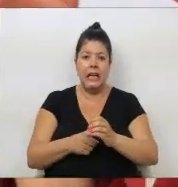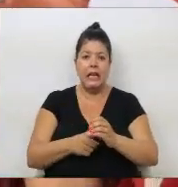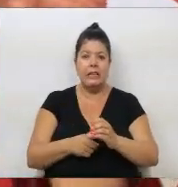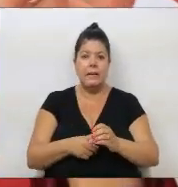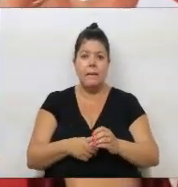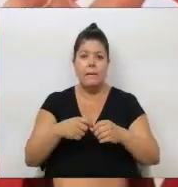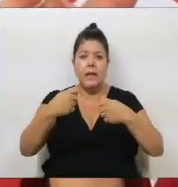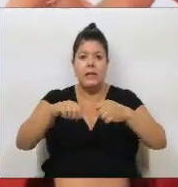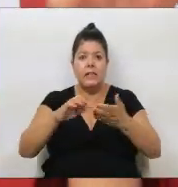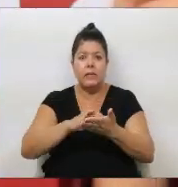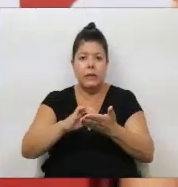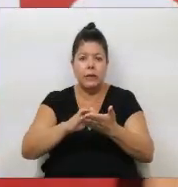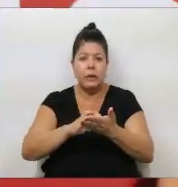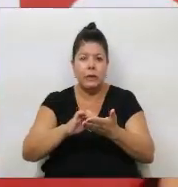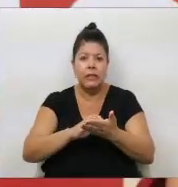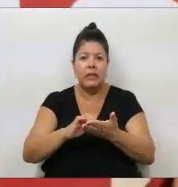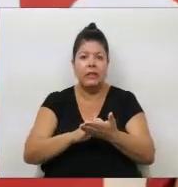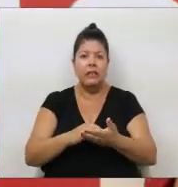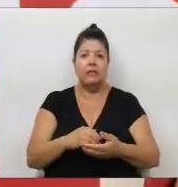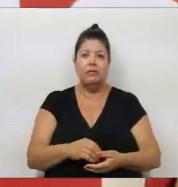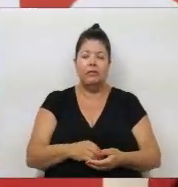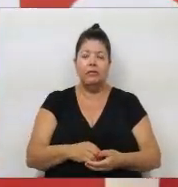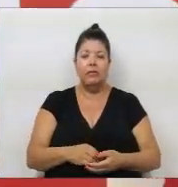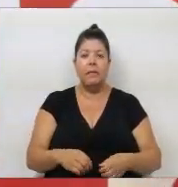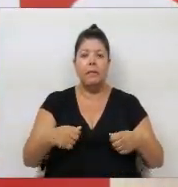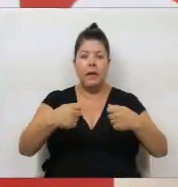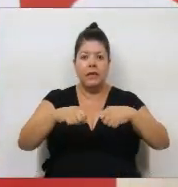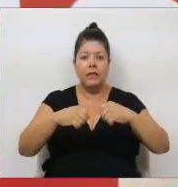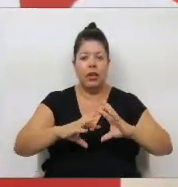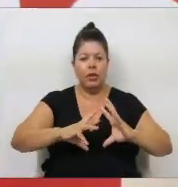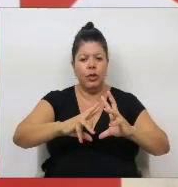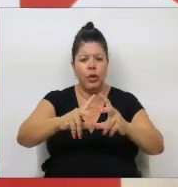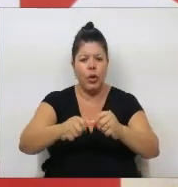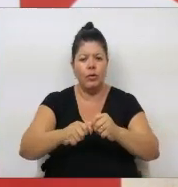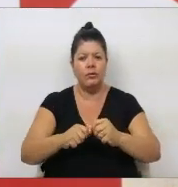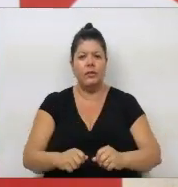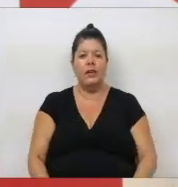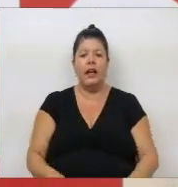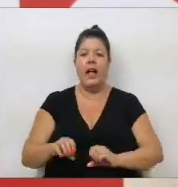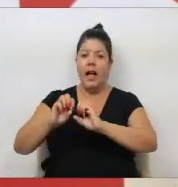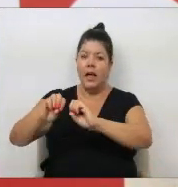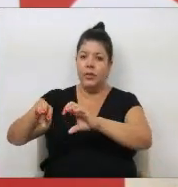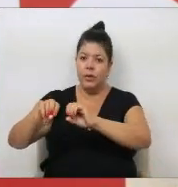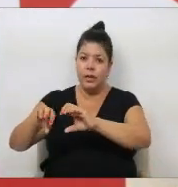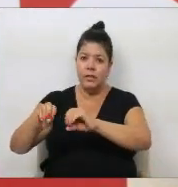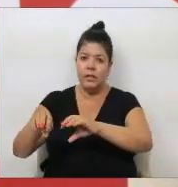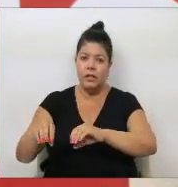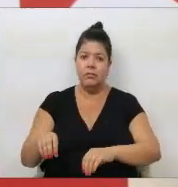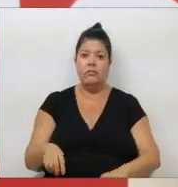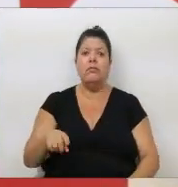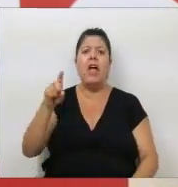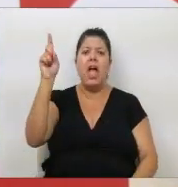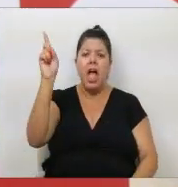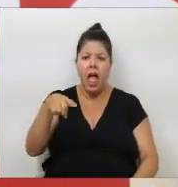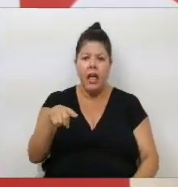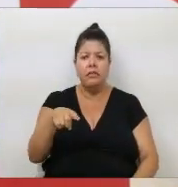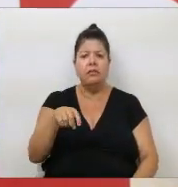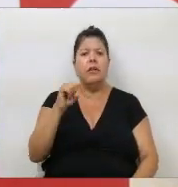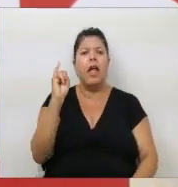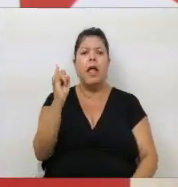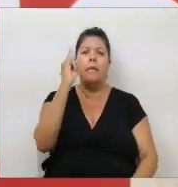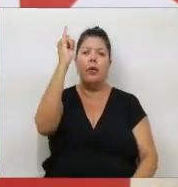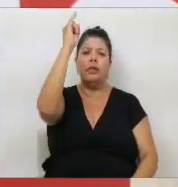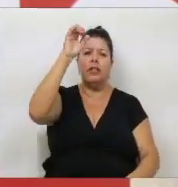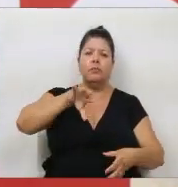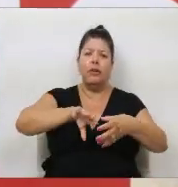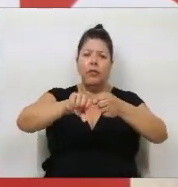as secretarias, por todos os aspectos. E a educação, ela é um dos aspectos mais importantes da formação